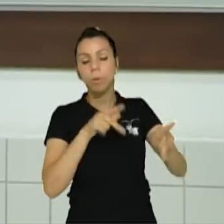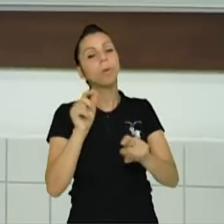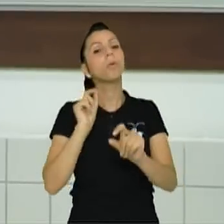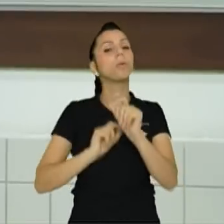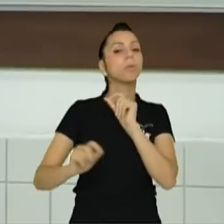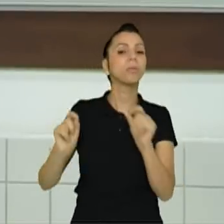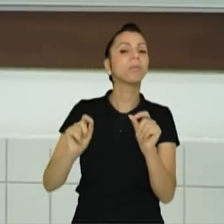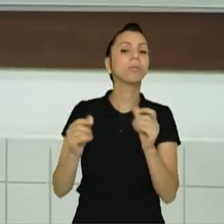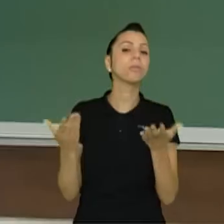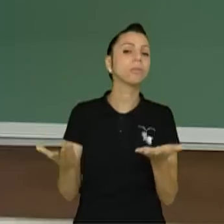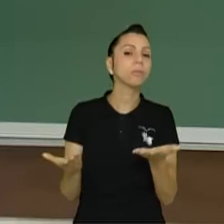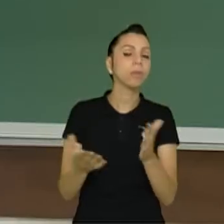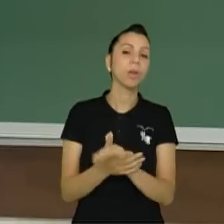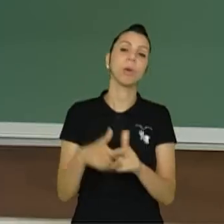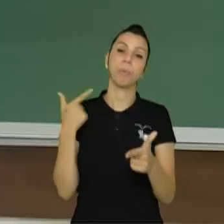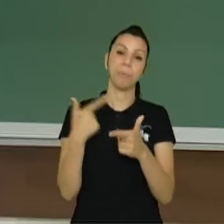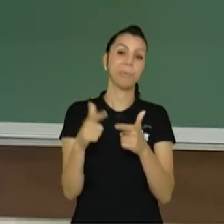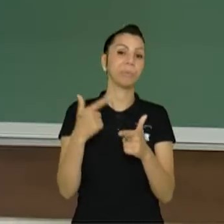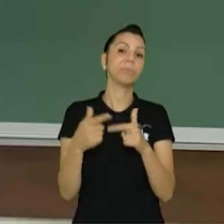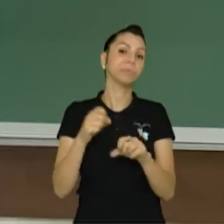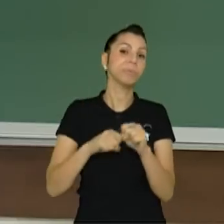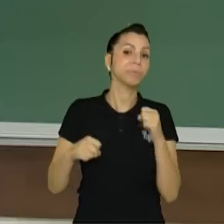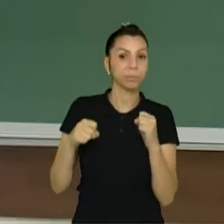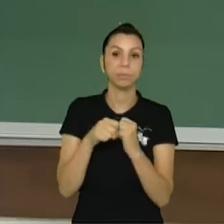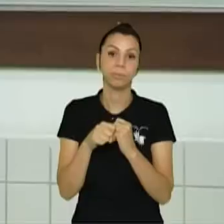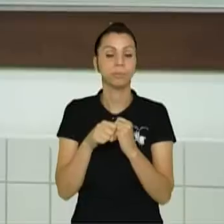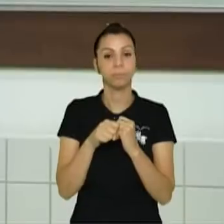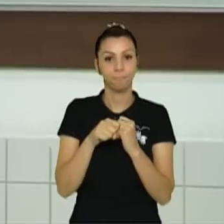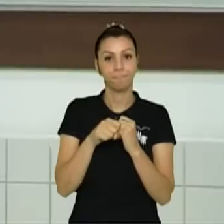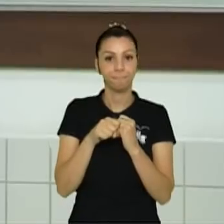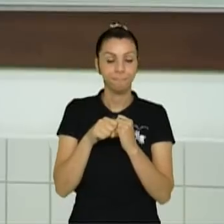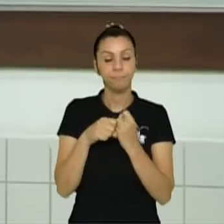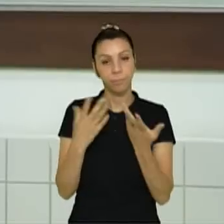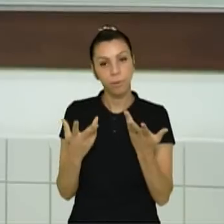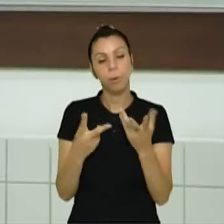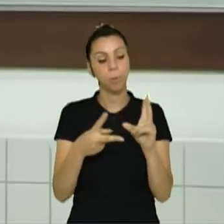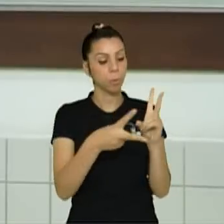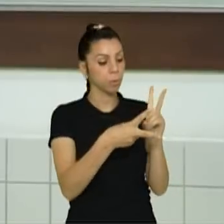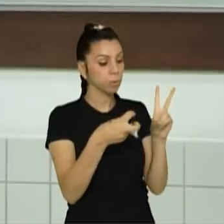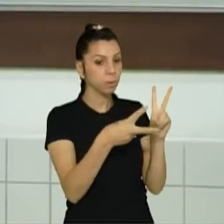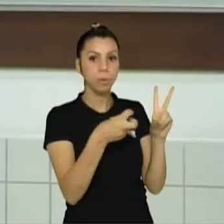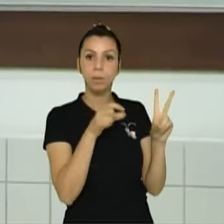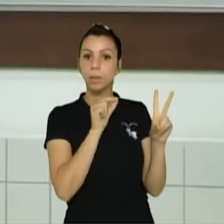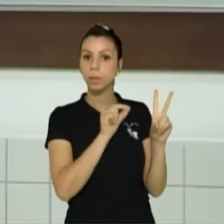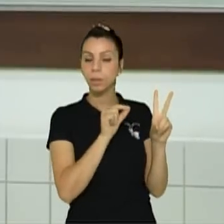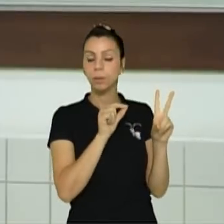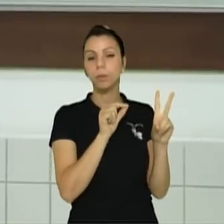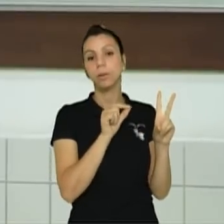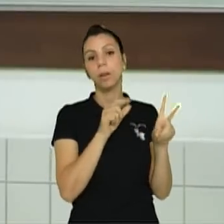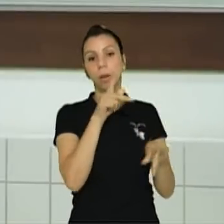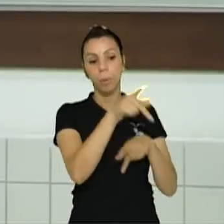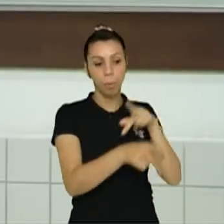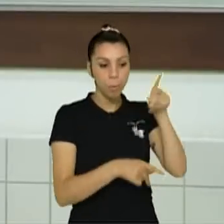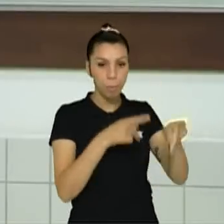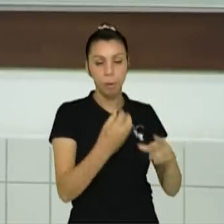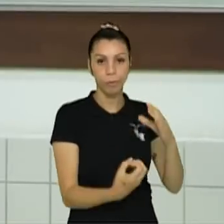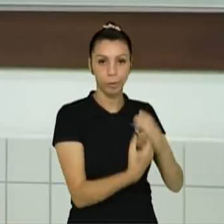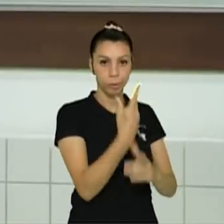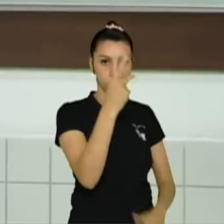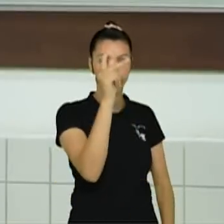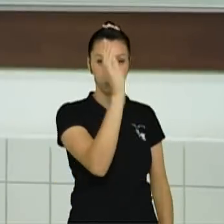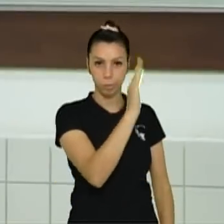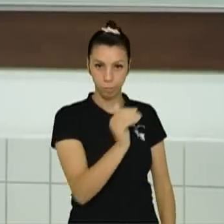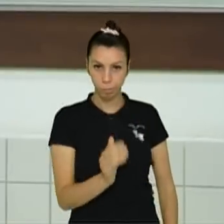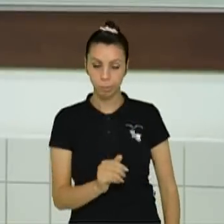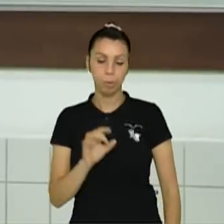era tratada como um problema social. Então, olha só, os indígenas, os povos originários do Brasil, e